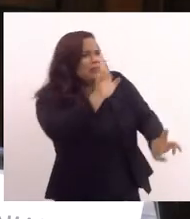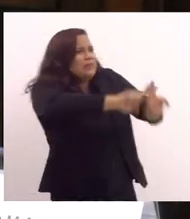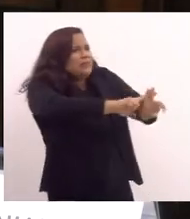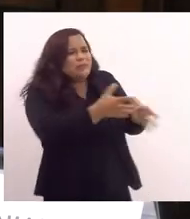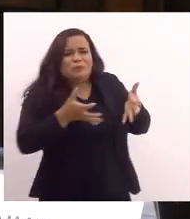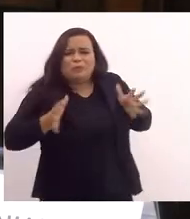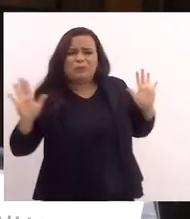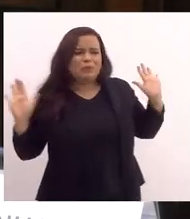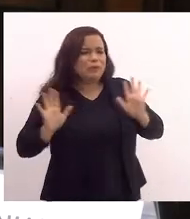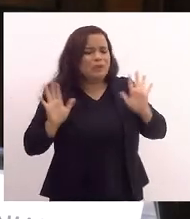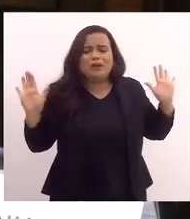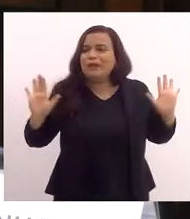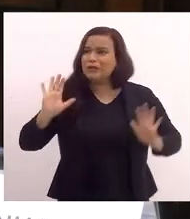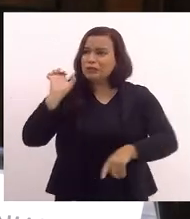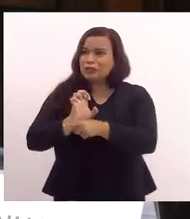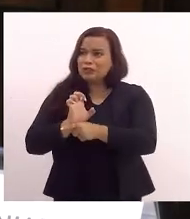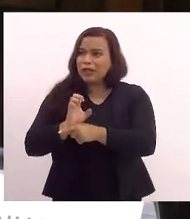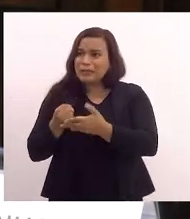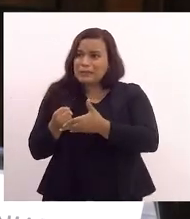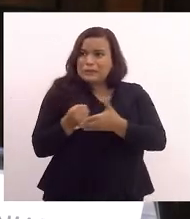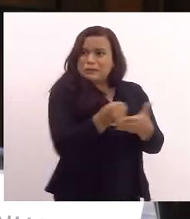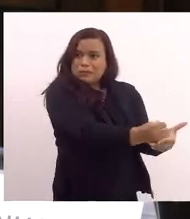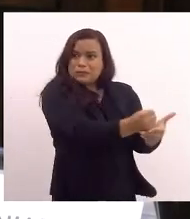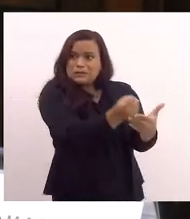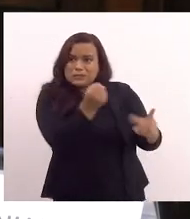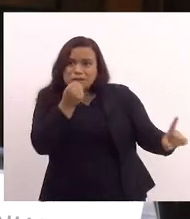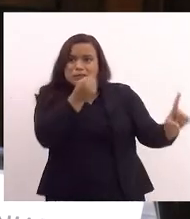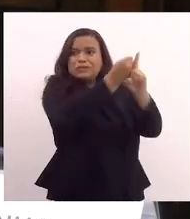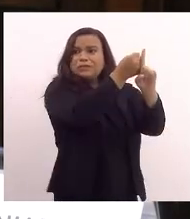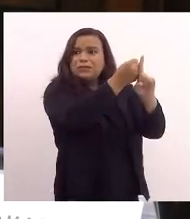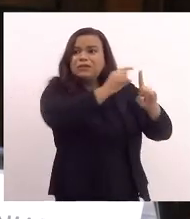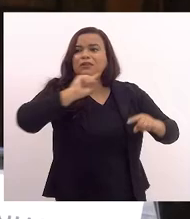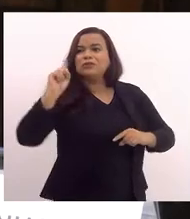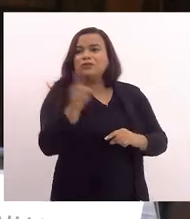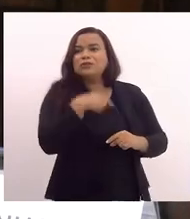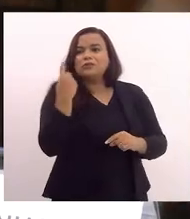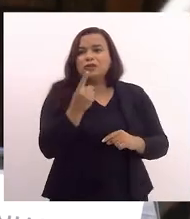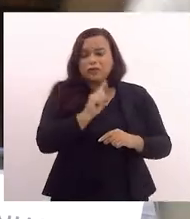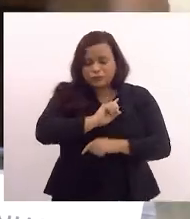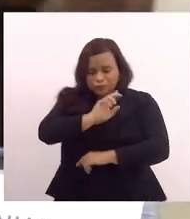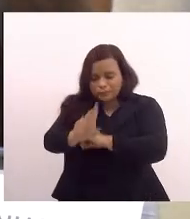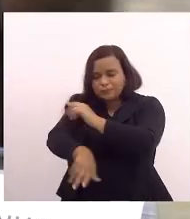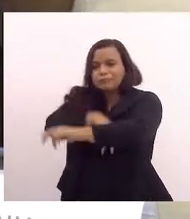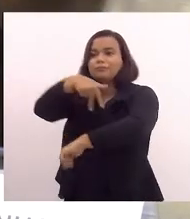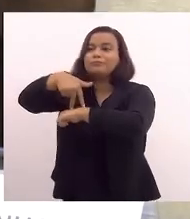se o Estado nos impôs a cruz, faremos ressurreição.